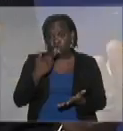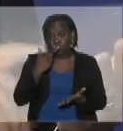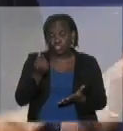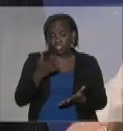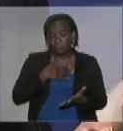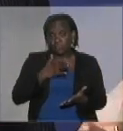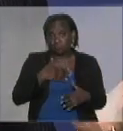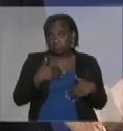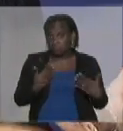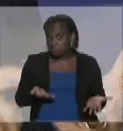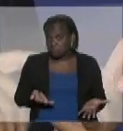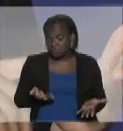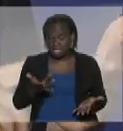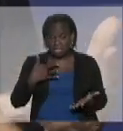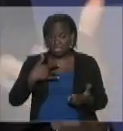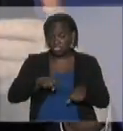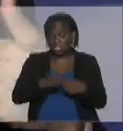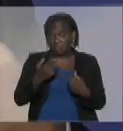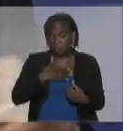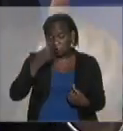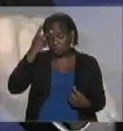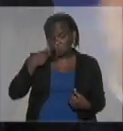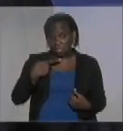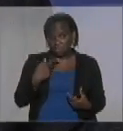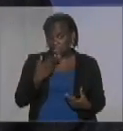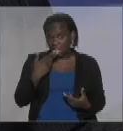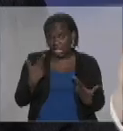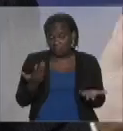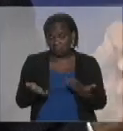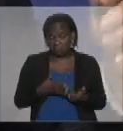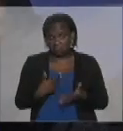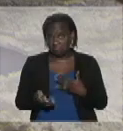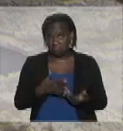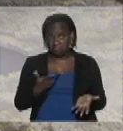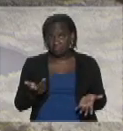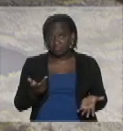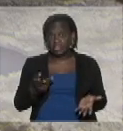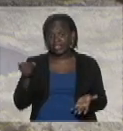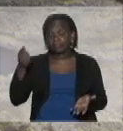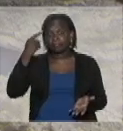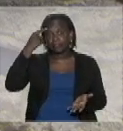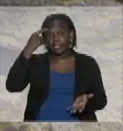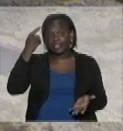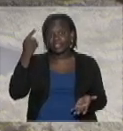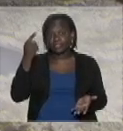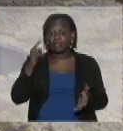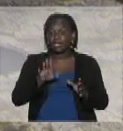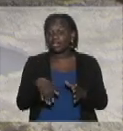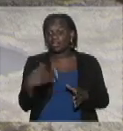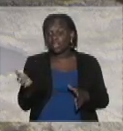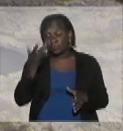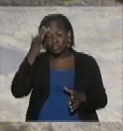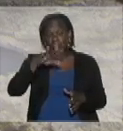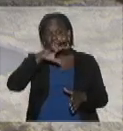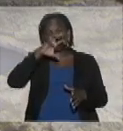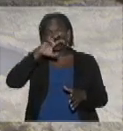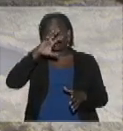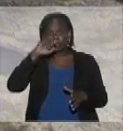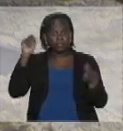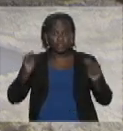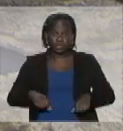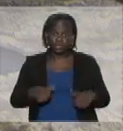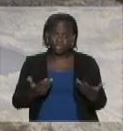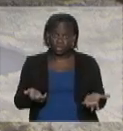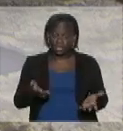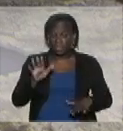fumo com o meu dinheiro, estou fazendo mal só a mim mesmo. No caso do cigarro, não. Não é verdade. O fumante o passivo, né? Às também, vezes se você está